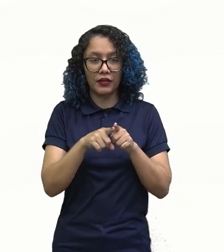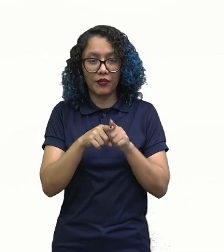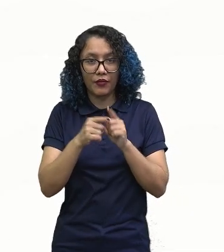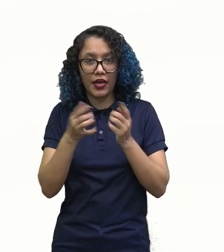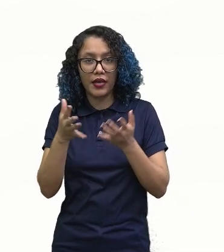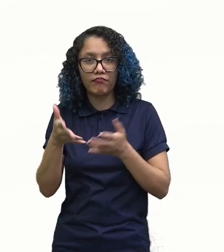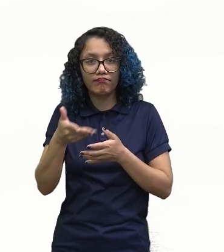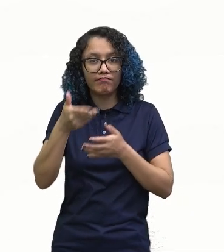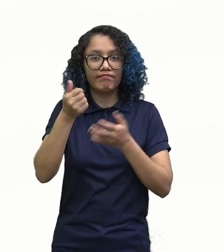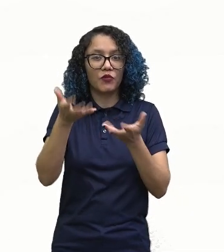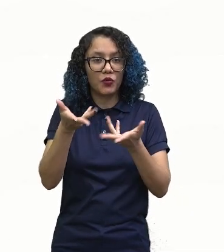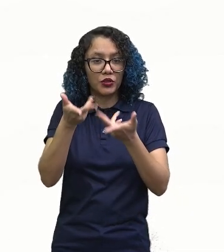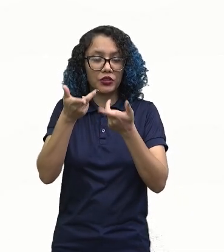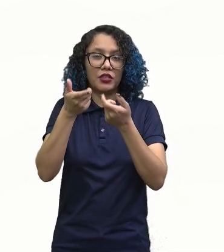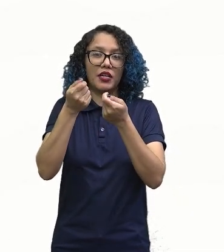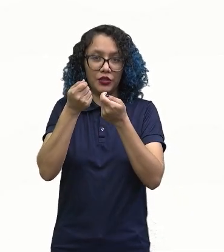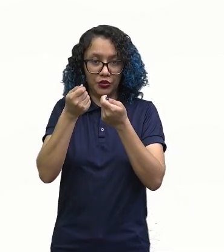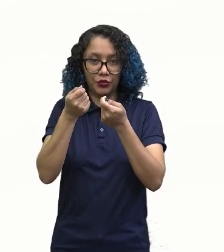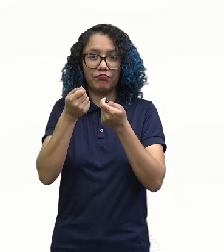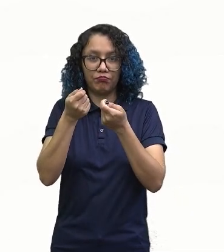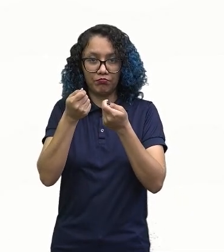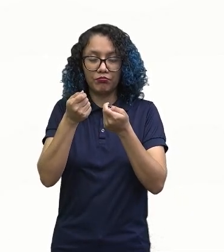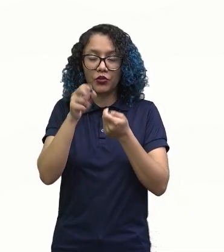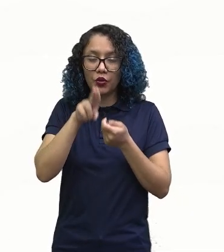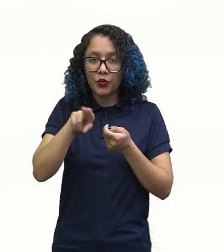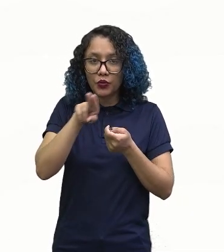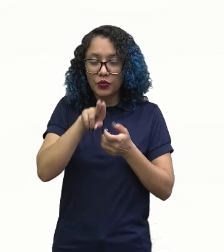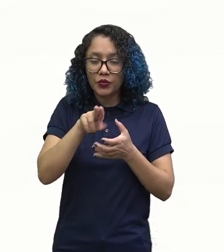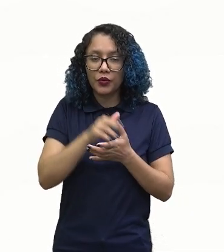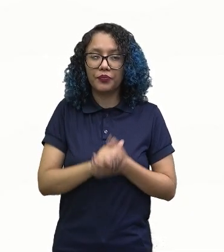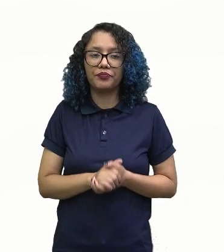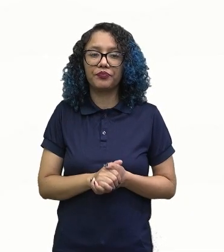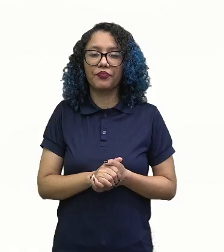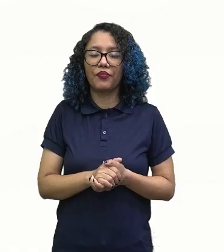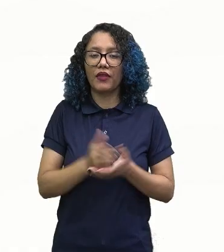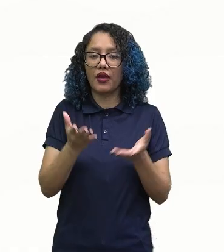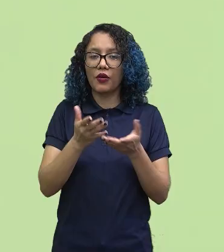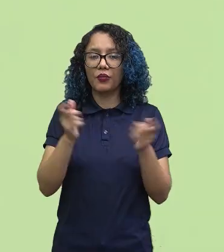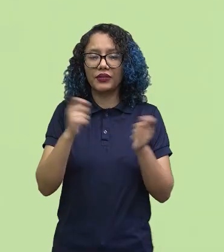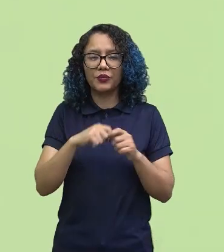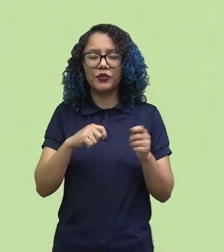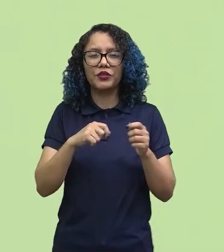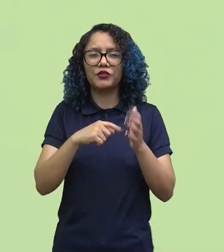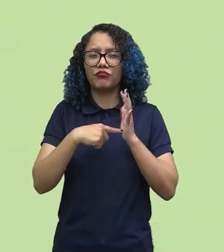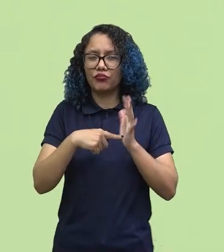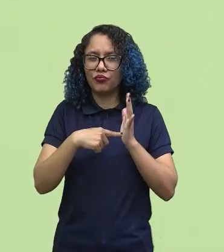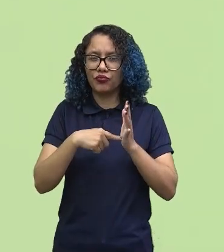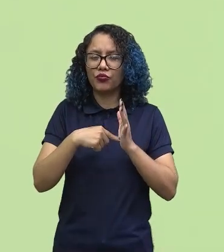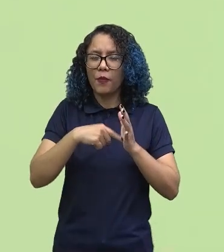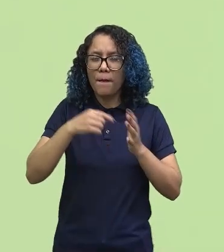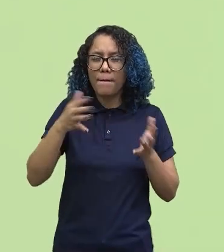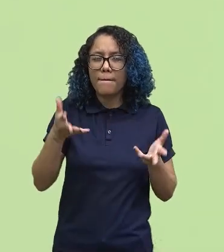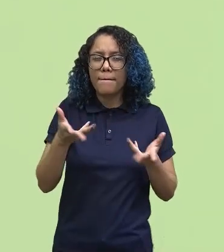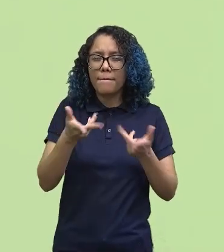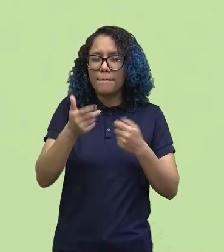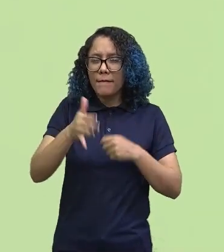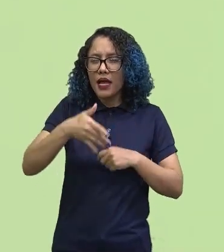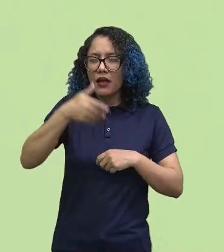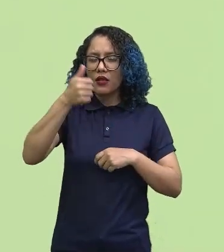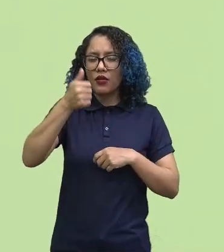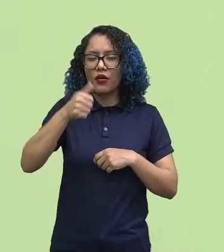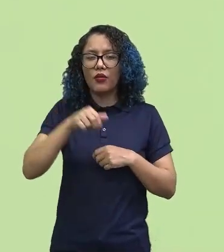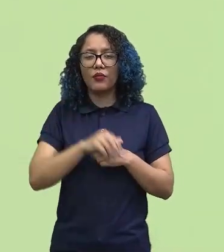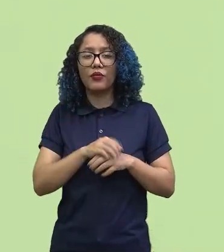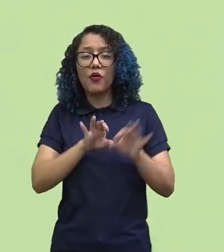máquina. Agora, para que as máquinas térmicas se tornassem mais eficientes, né, foi instituído